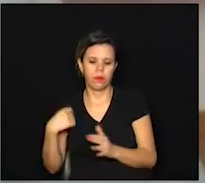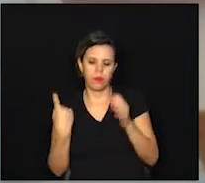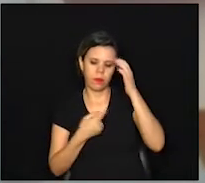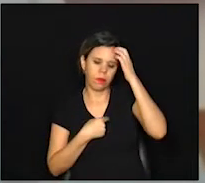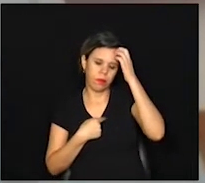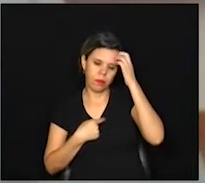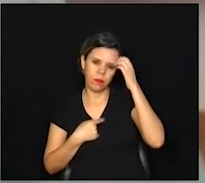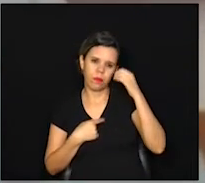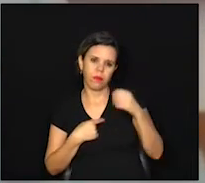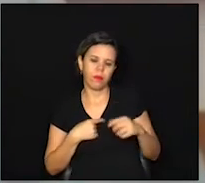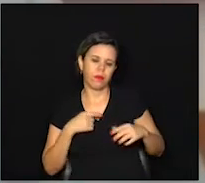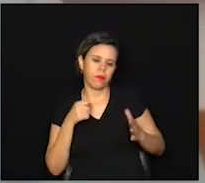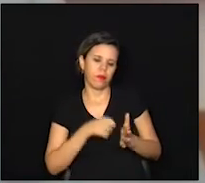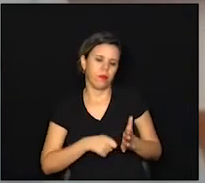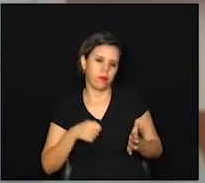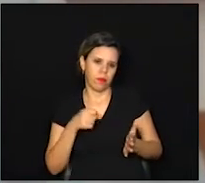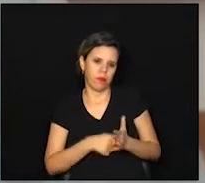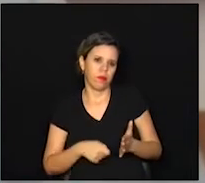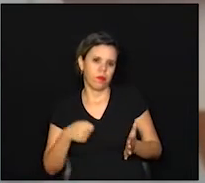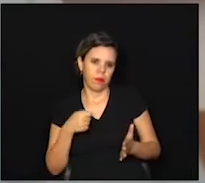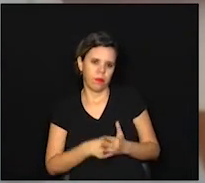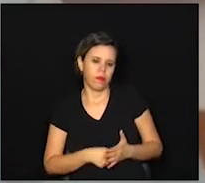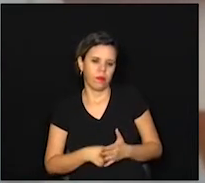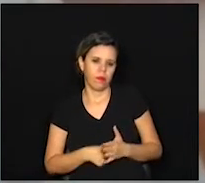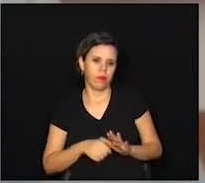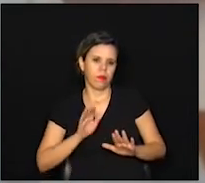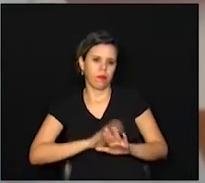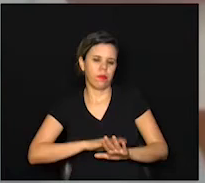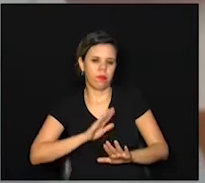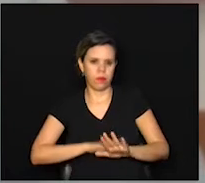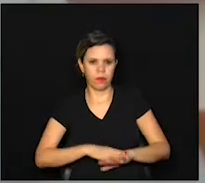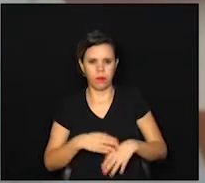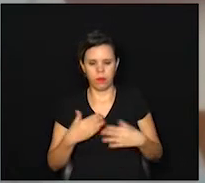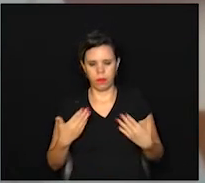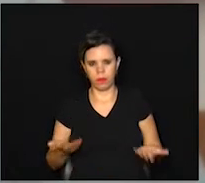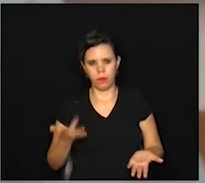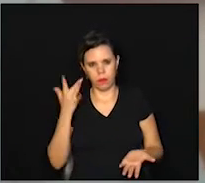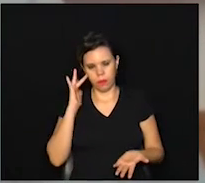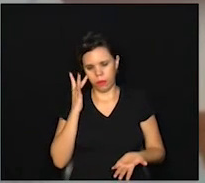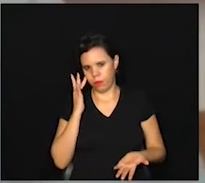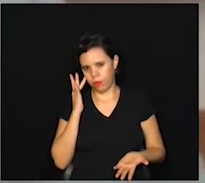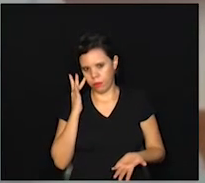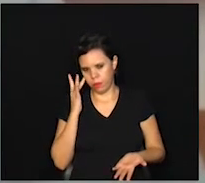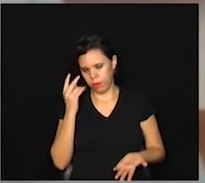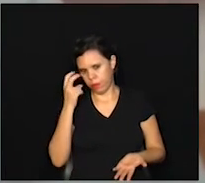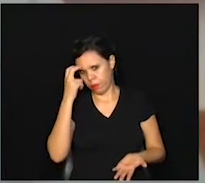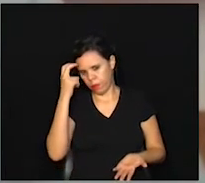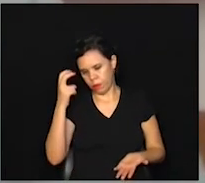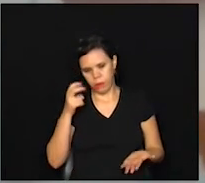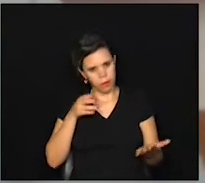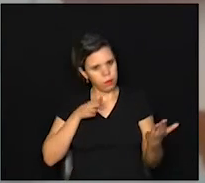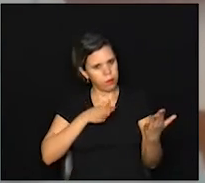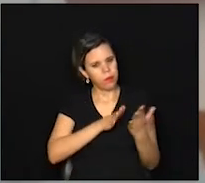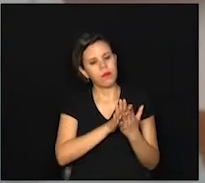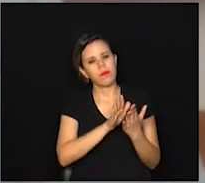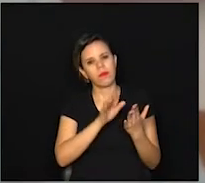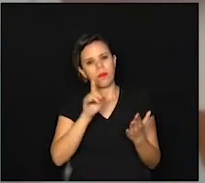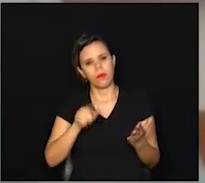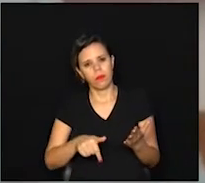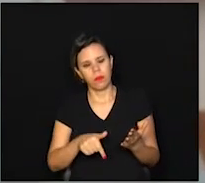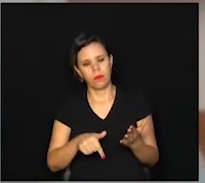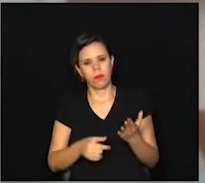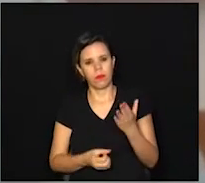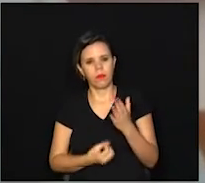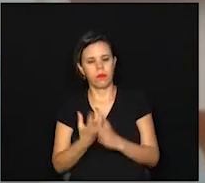nossas reivindicações, a nossa ideologia e tal. Mas eu acho que uma forma inteligente de confrontar isso é pela afirmação